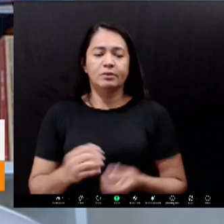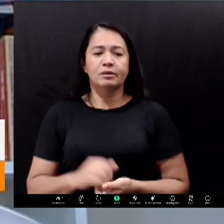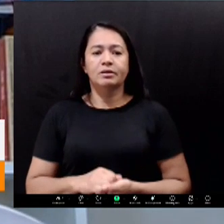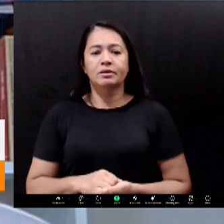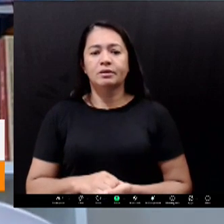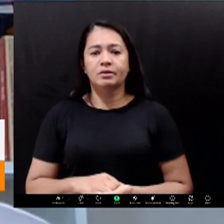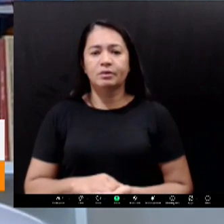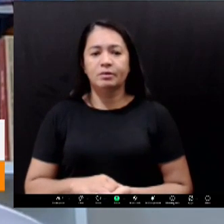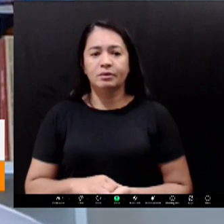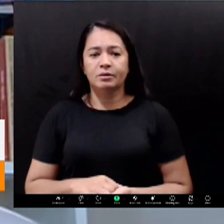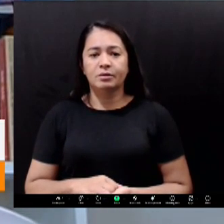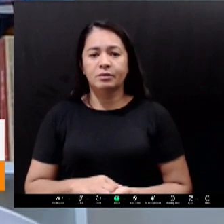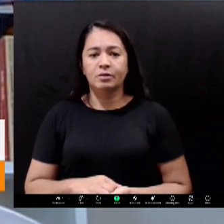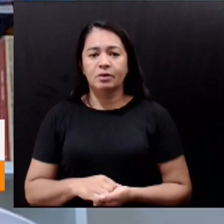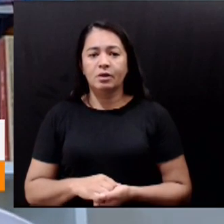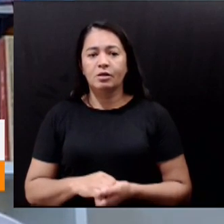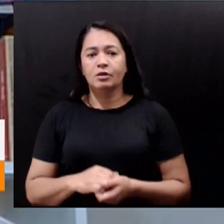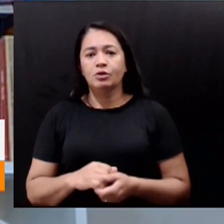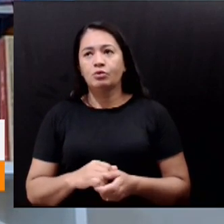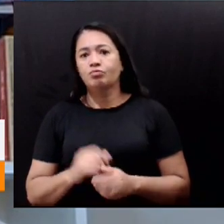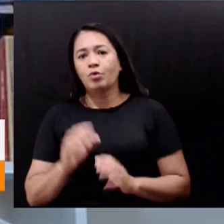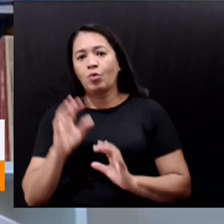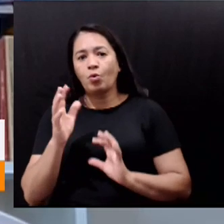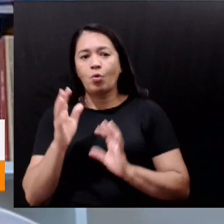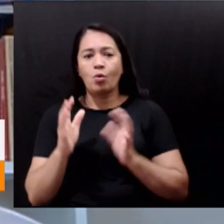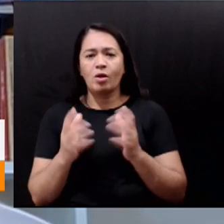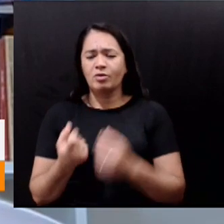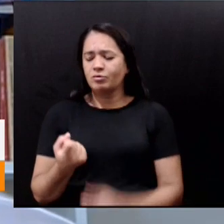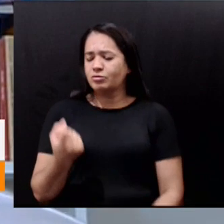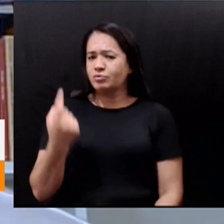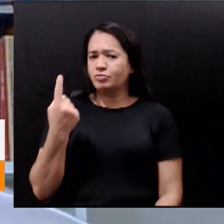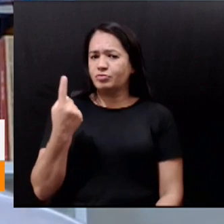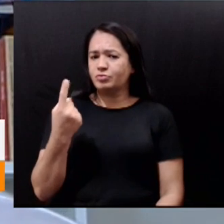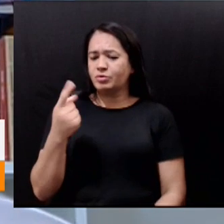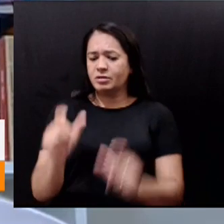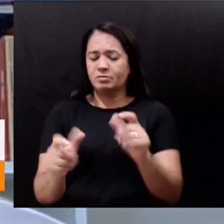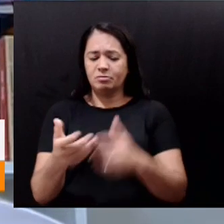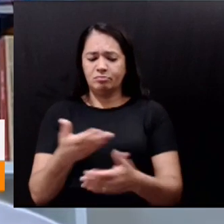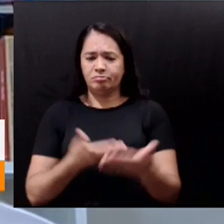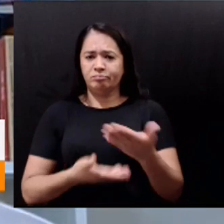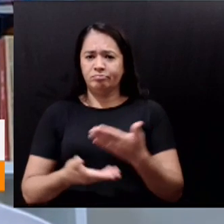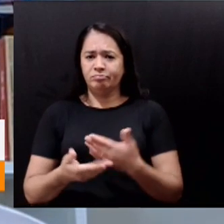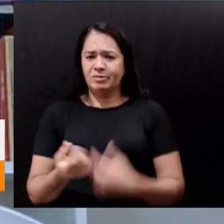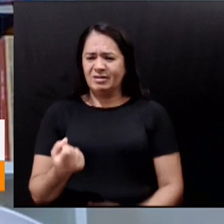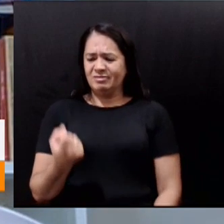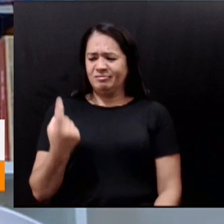isso acaba causando um estranhamento entre as pessoas, né?